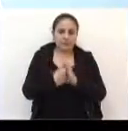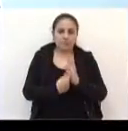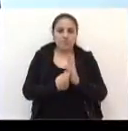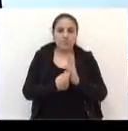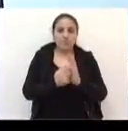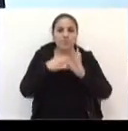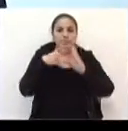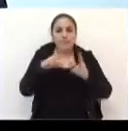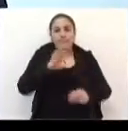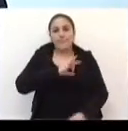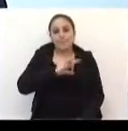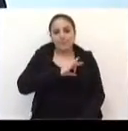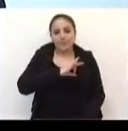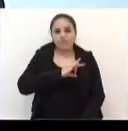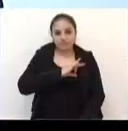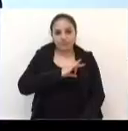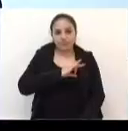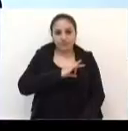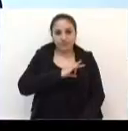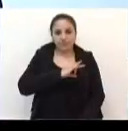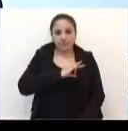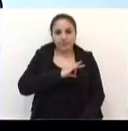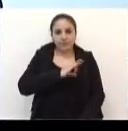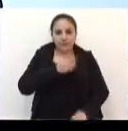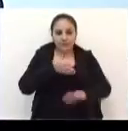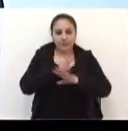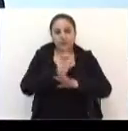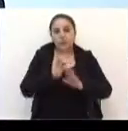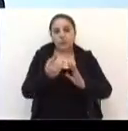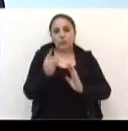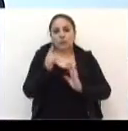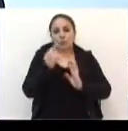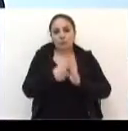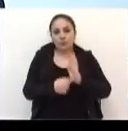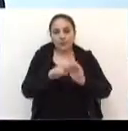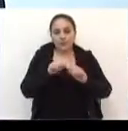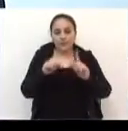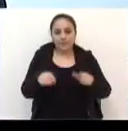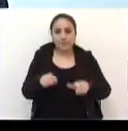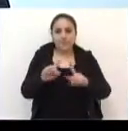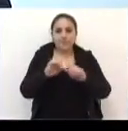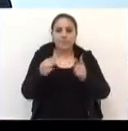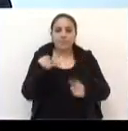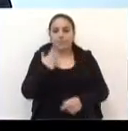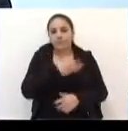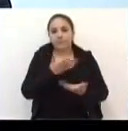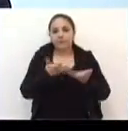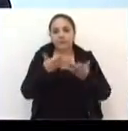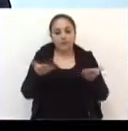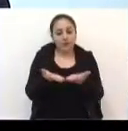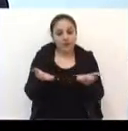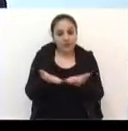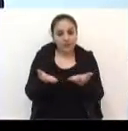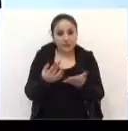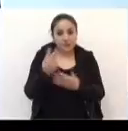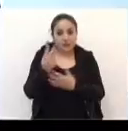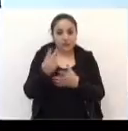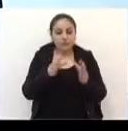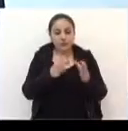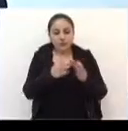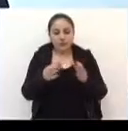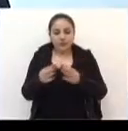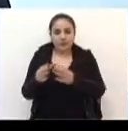todos eles policiais militares que passaram no último concurso público. E o que nós queremos agora é que 2